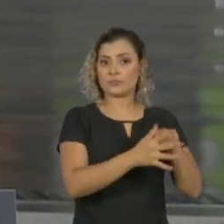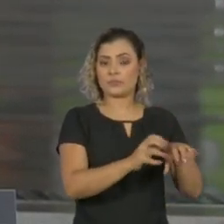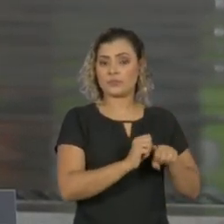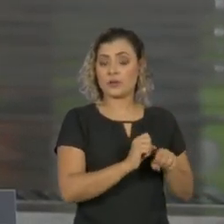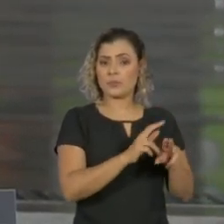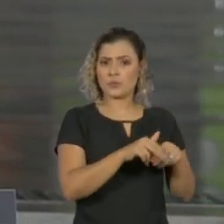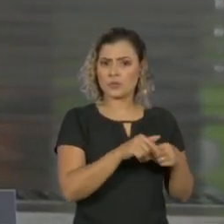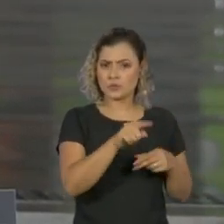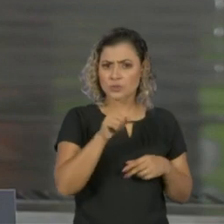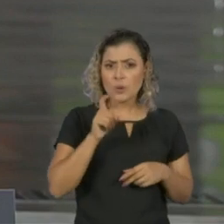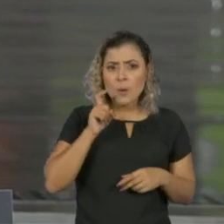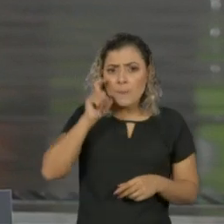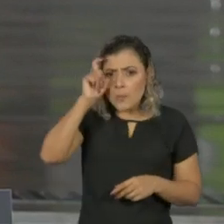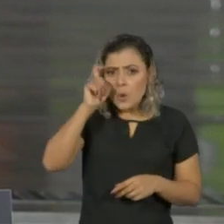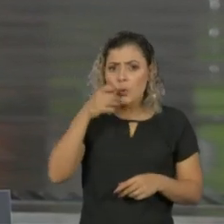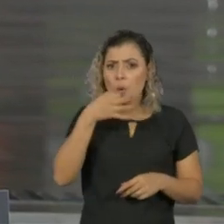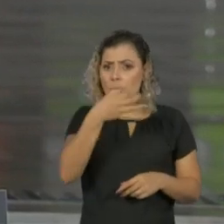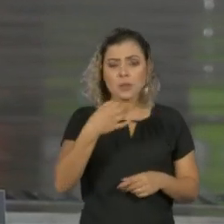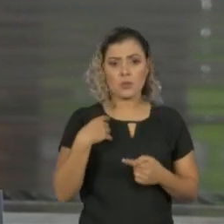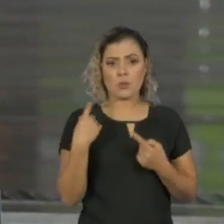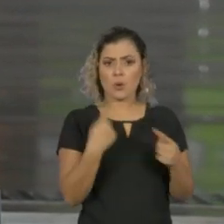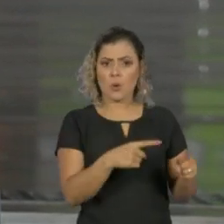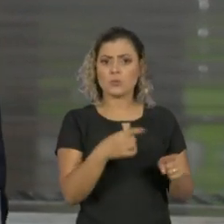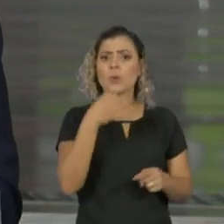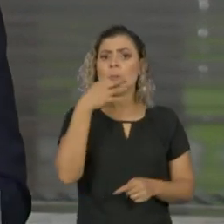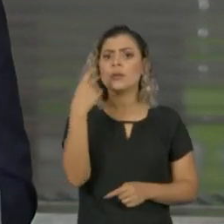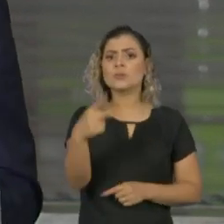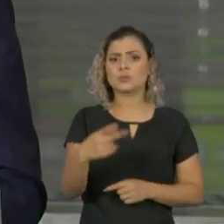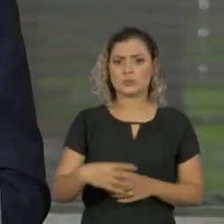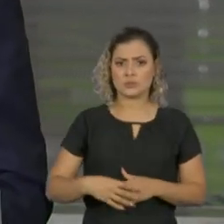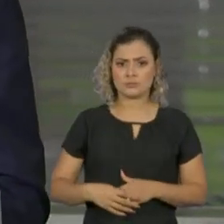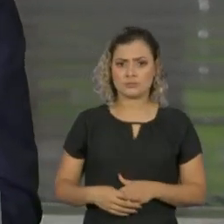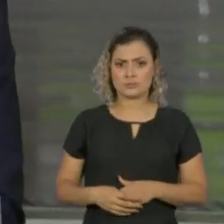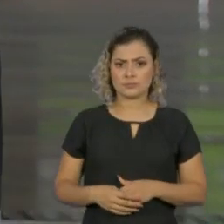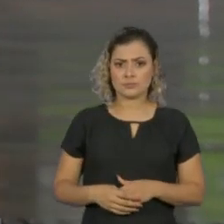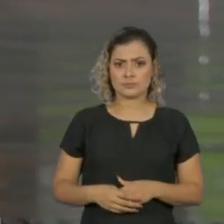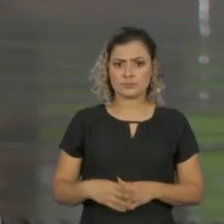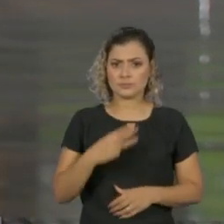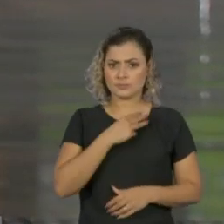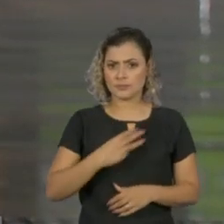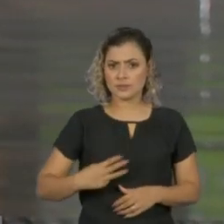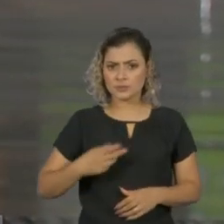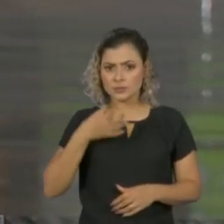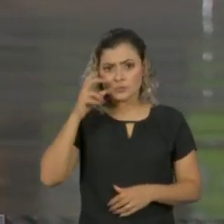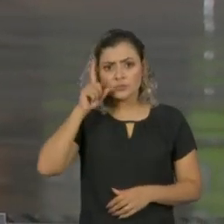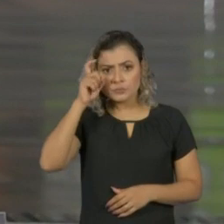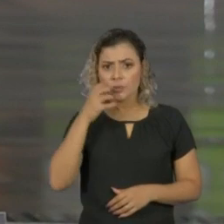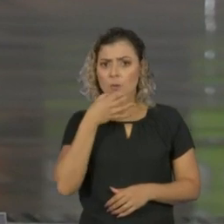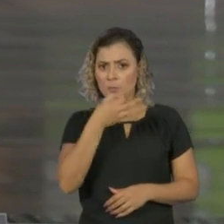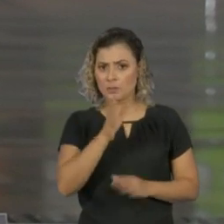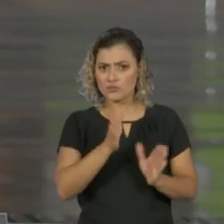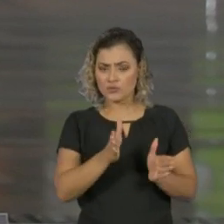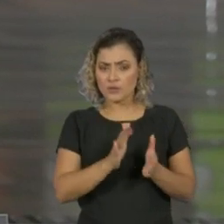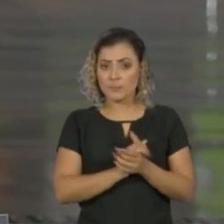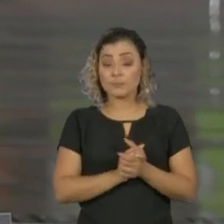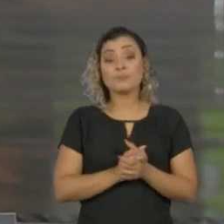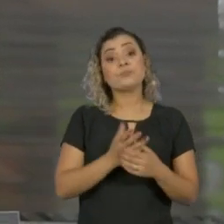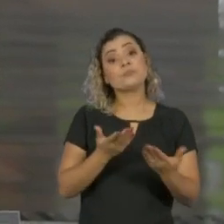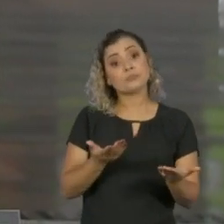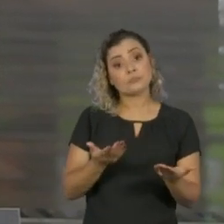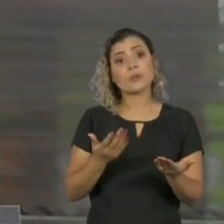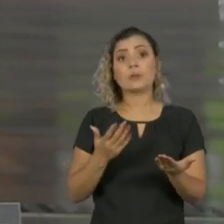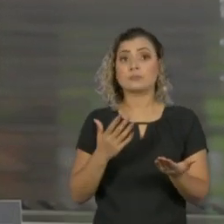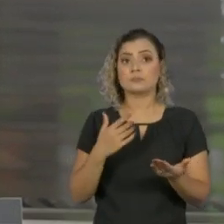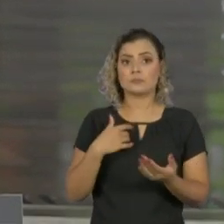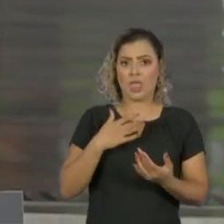ministro Sérgio Moro se posicionou contra. Eu queria saber a sua opinião sobre isso. Bom, começo pela segunda questão, sem desmerecer